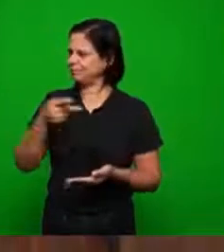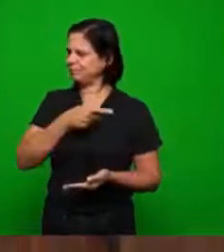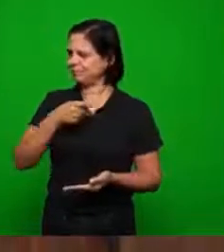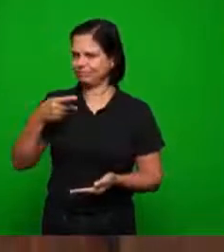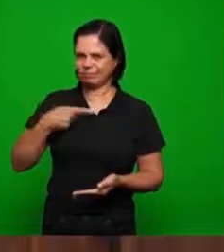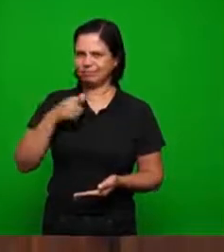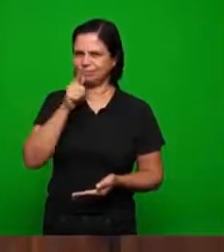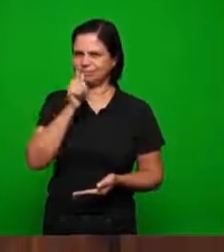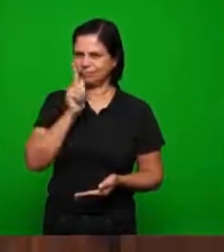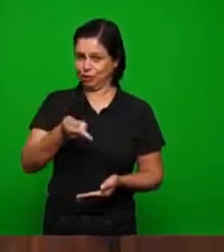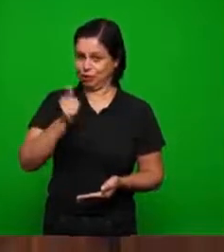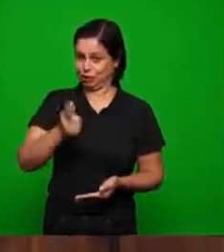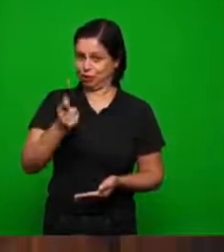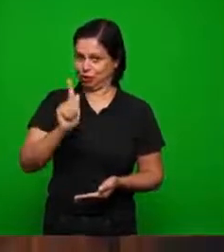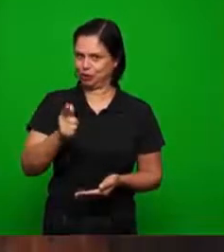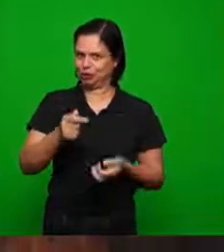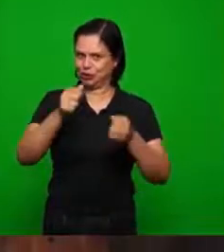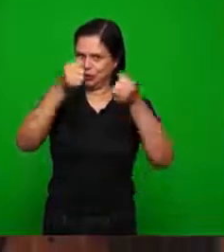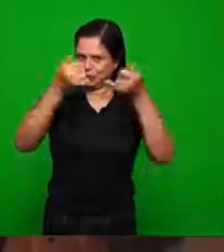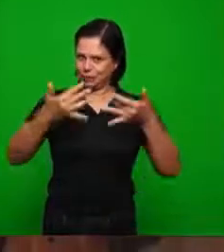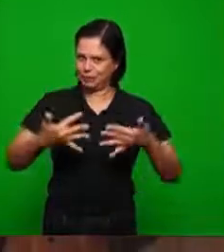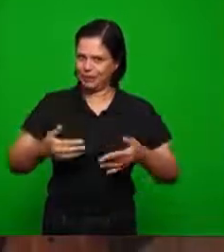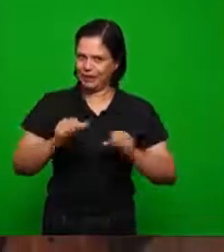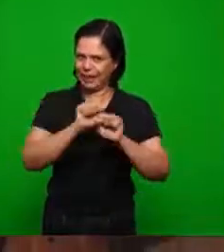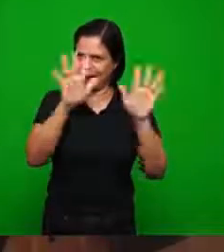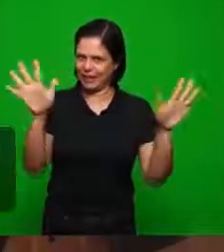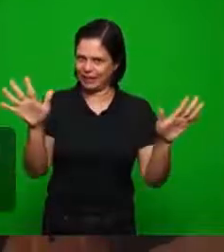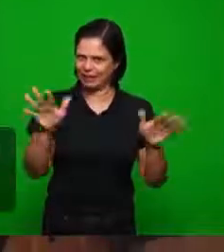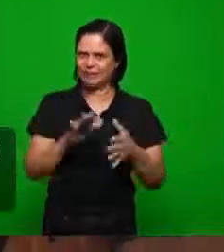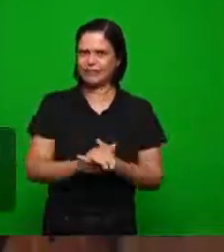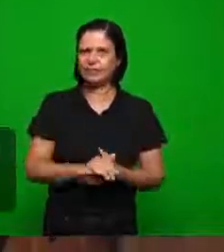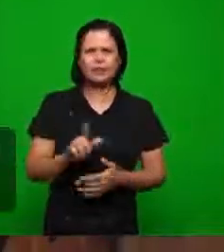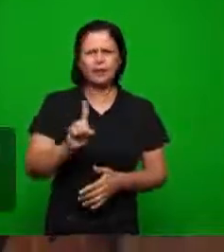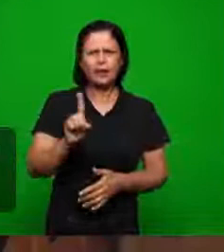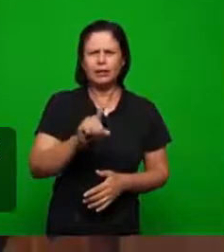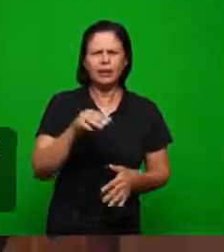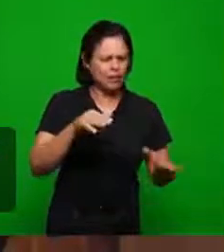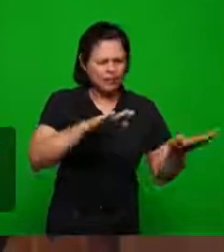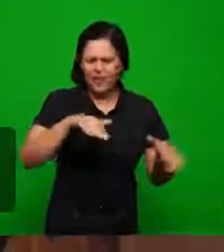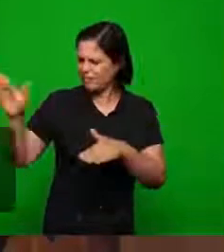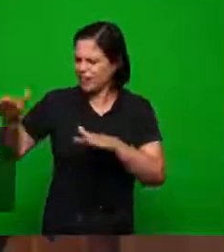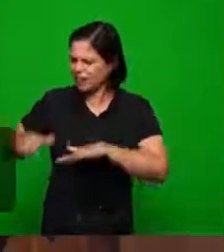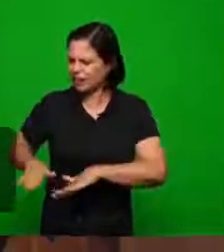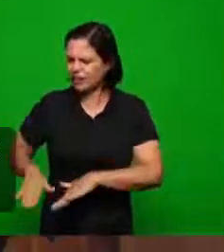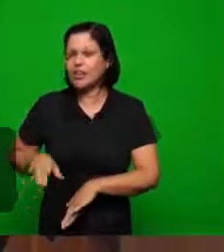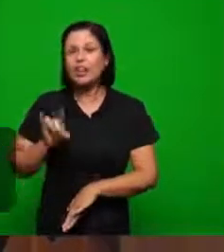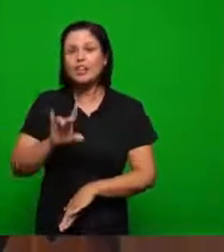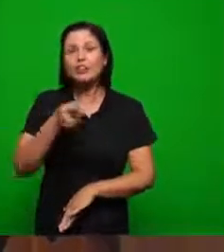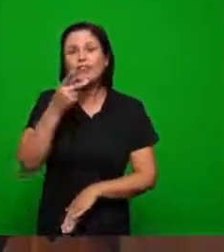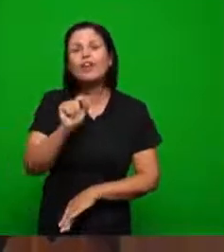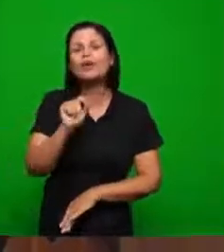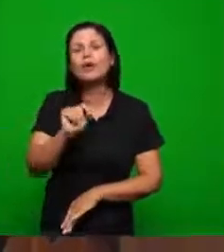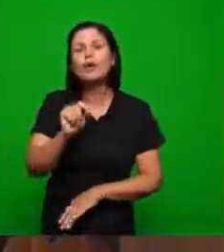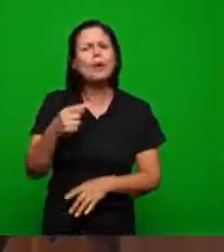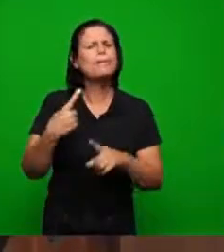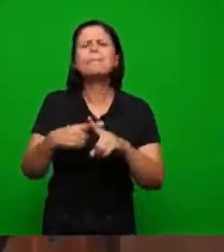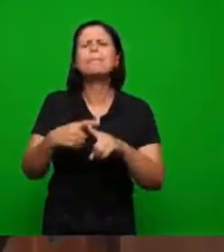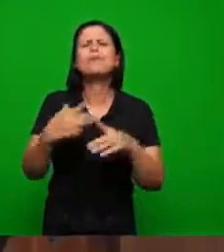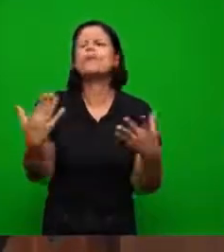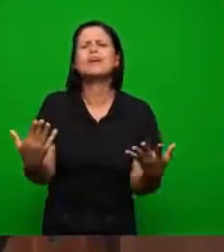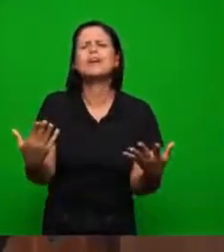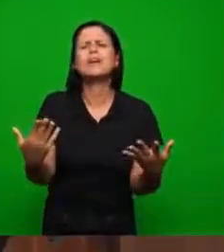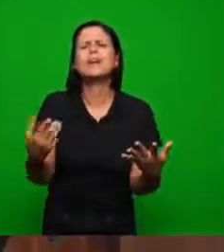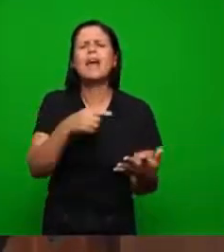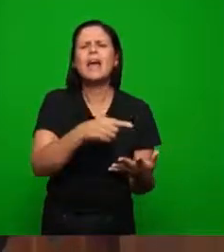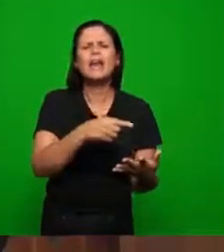Gedeuti para dar algum esclarecimento adicional a essa pergunta. Pode ficar aqui, é só dizer o seguinte, por que que ela